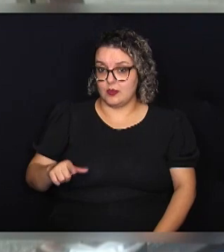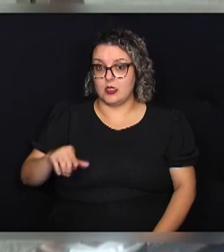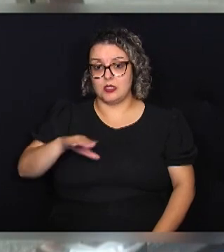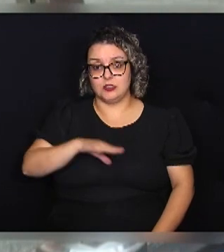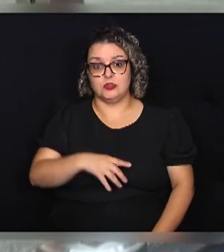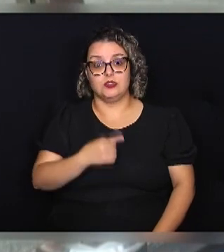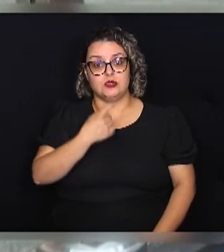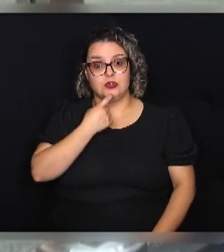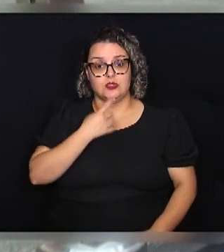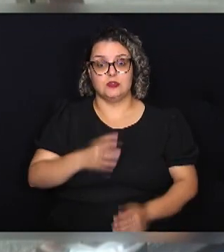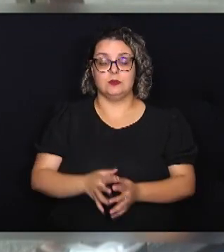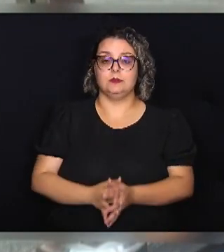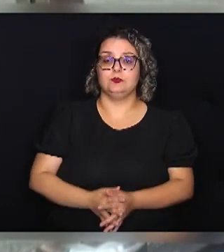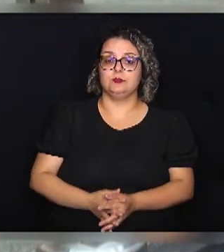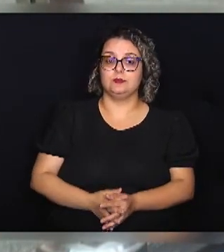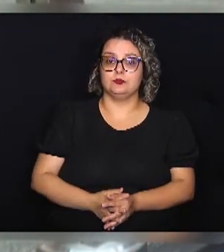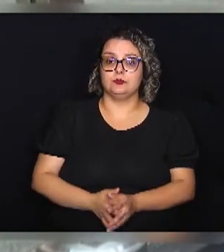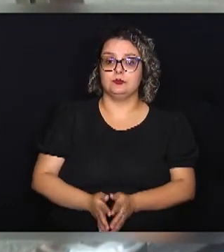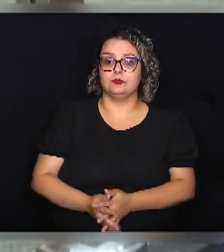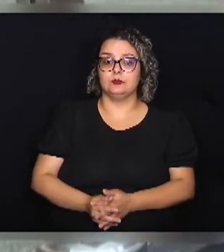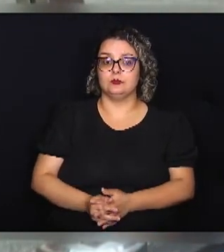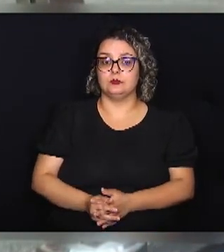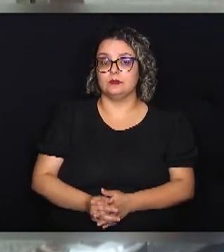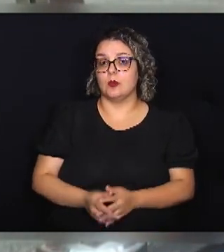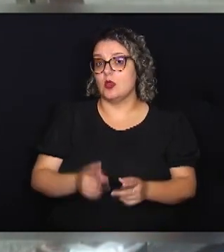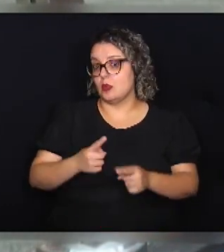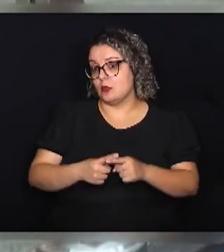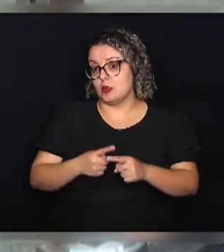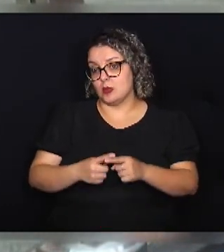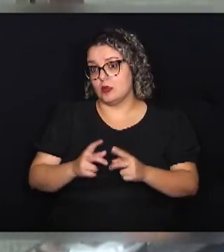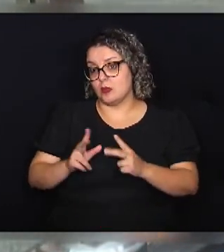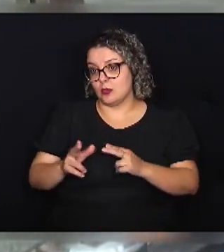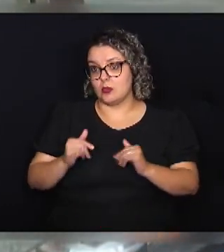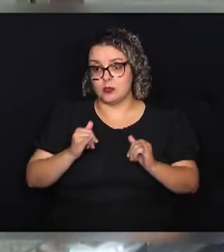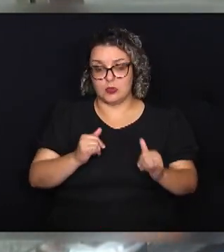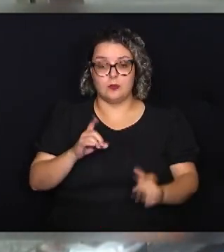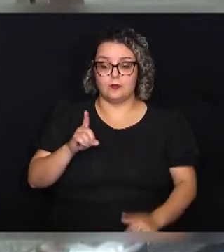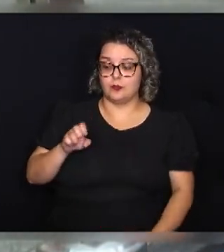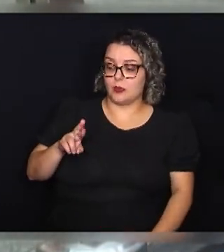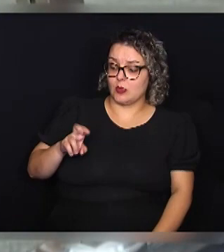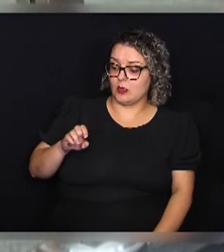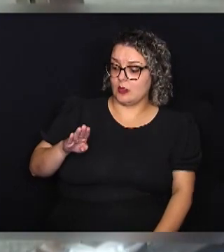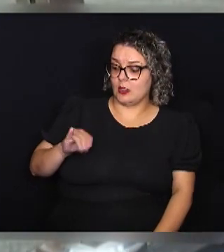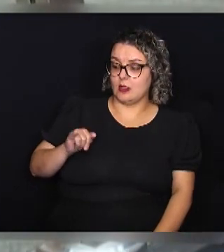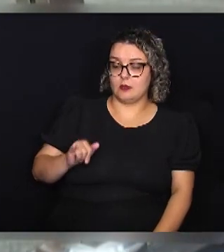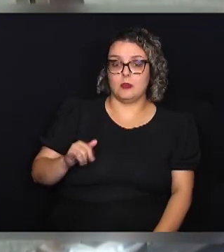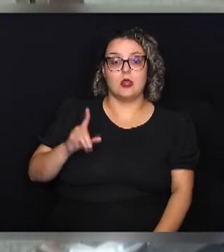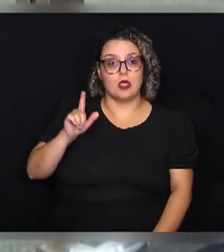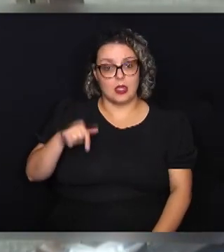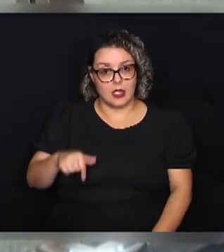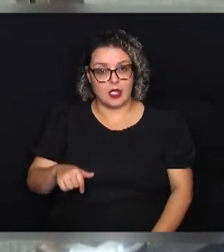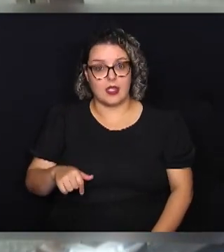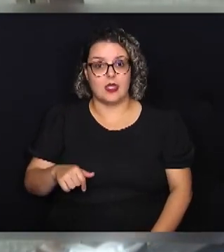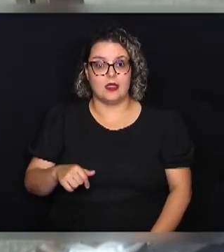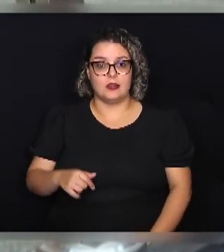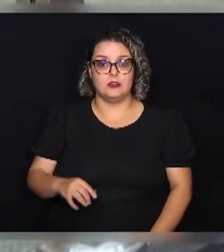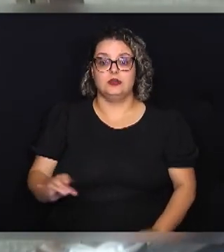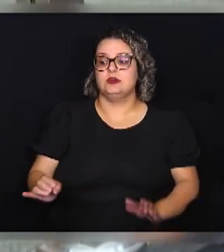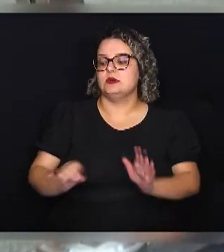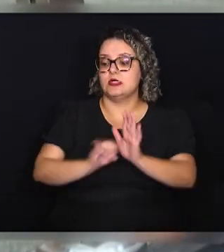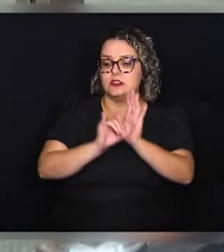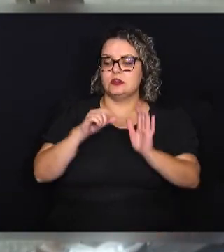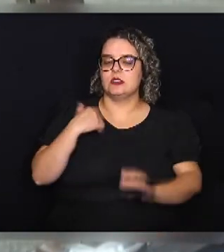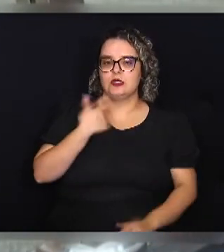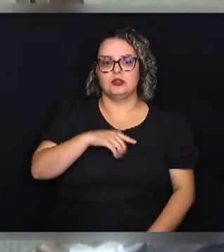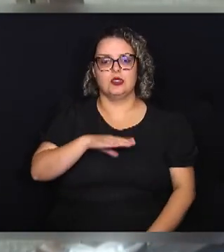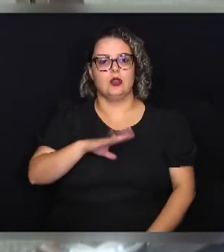Campinas. Porque foi como foi dito aqui, o derby ele é um elemento de identidade da nossa cidade. Quando eu